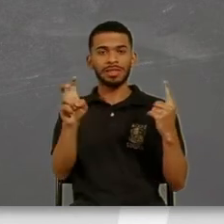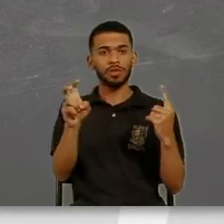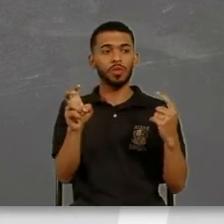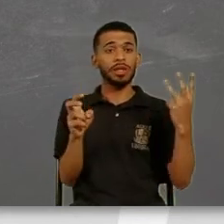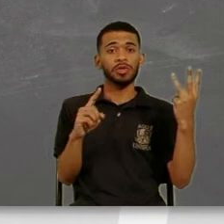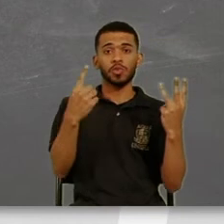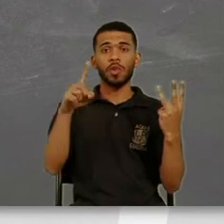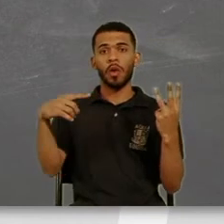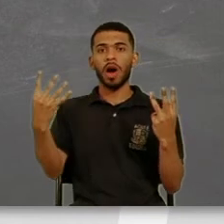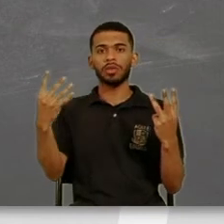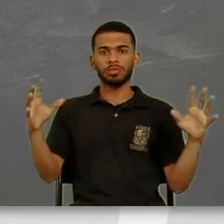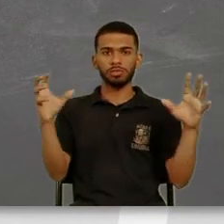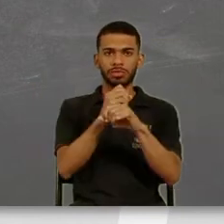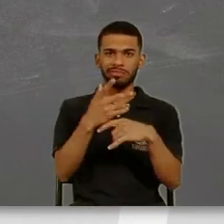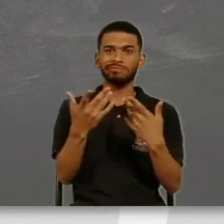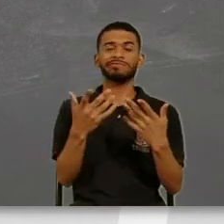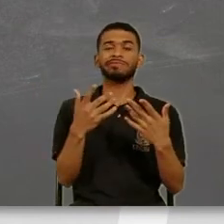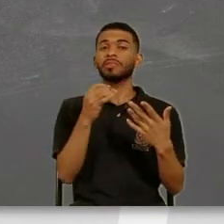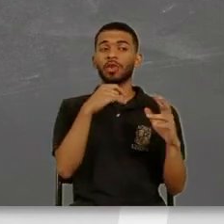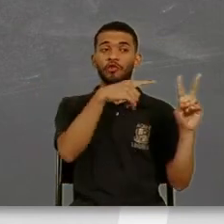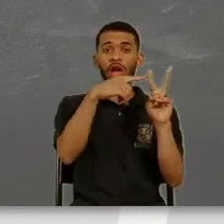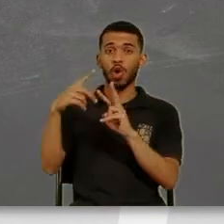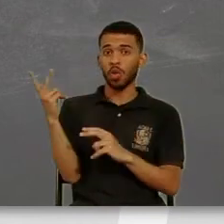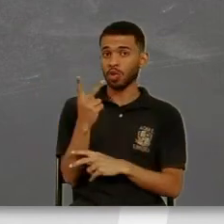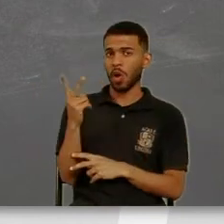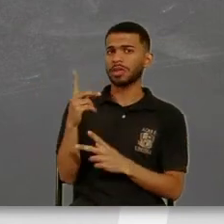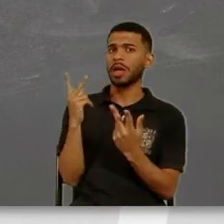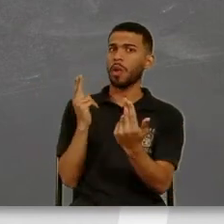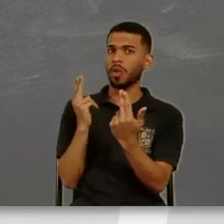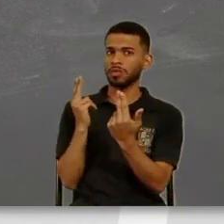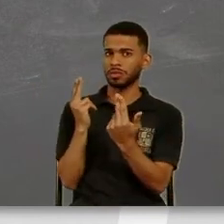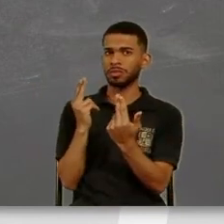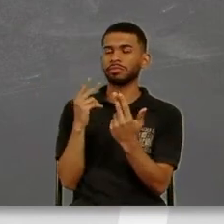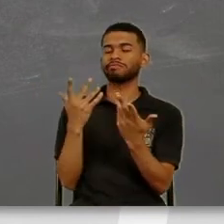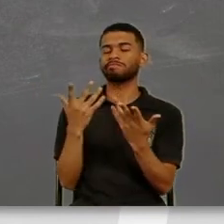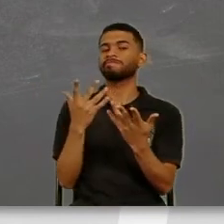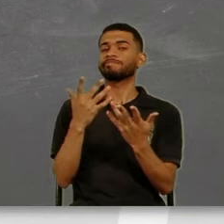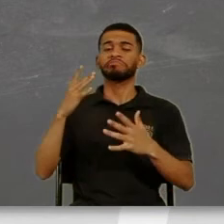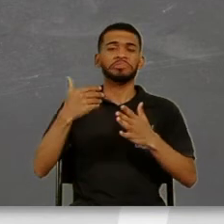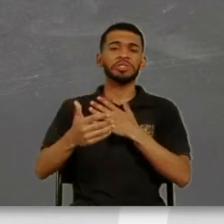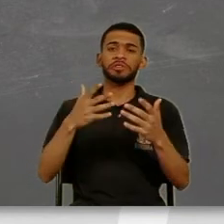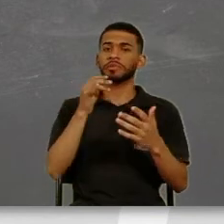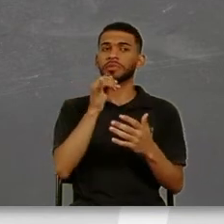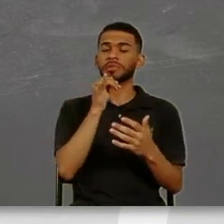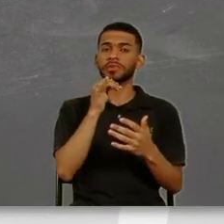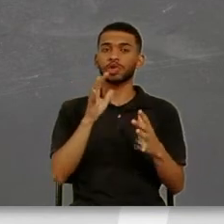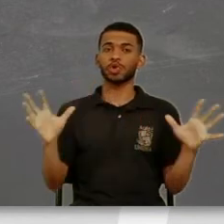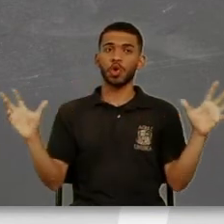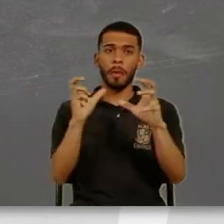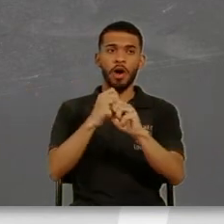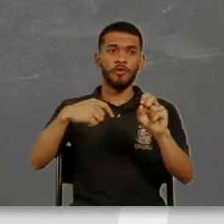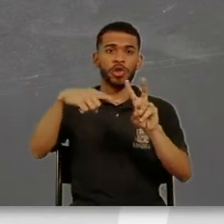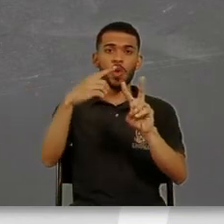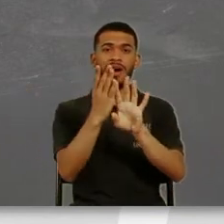vai dar 4. Ou seja, esses dois vetores aqui são iguais. Então, tanto faz eu pegar e somar os